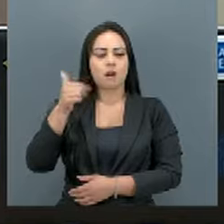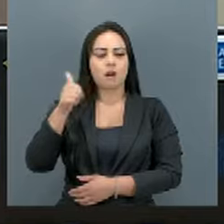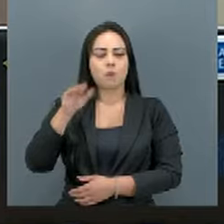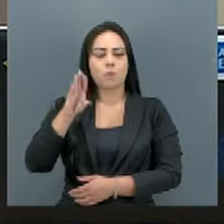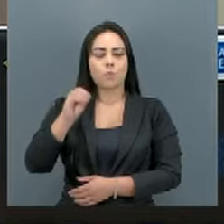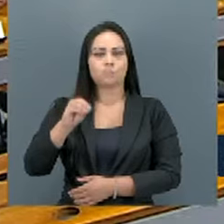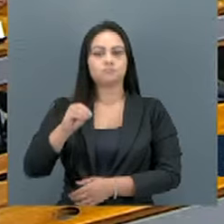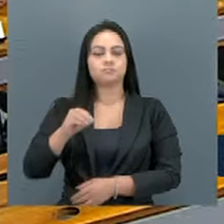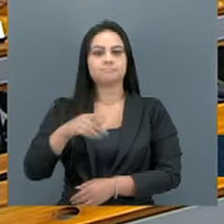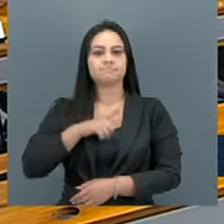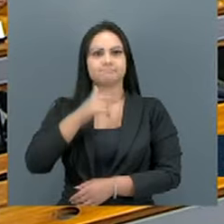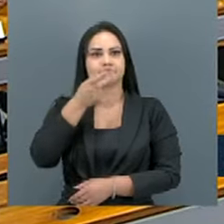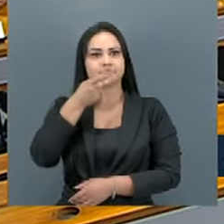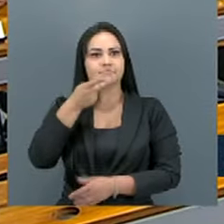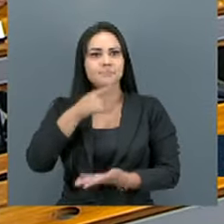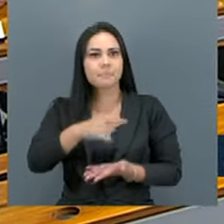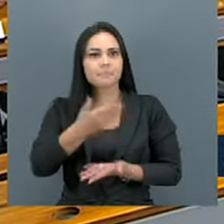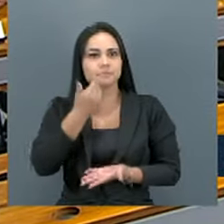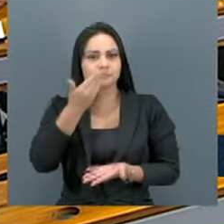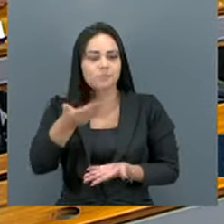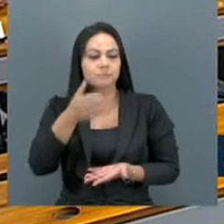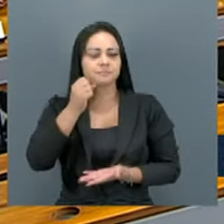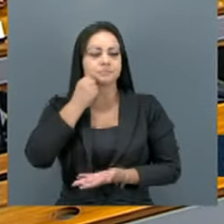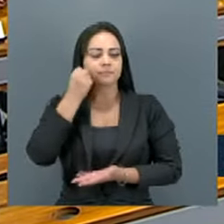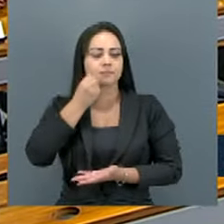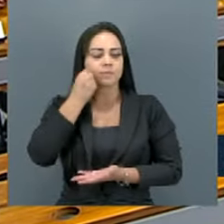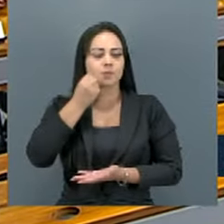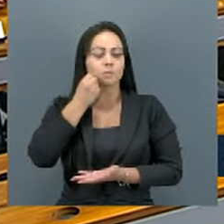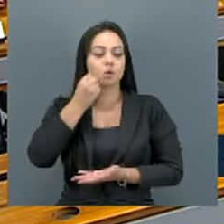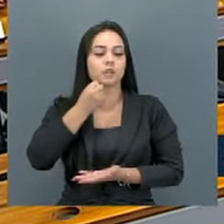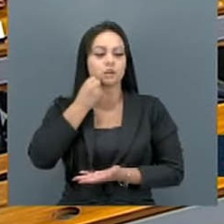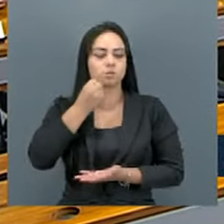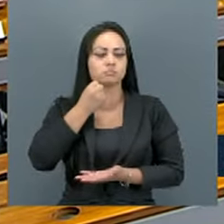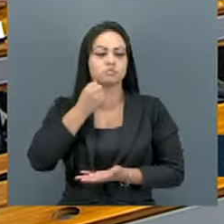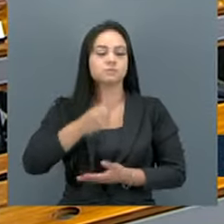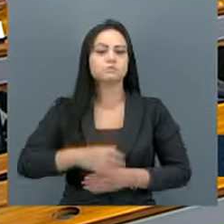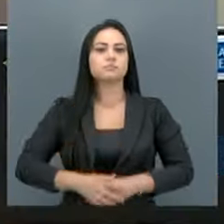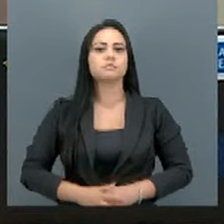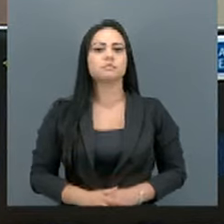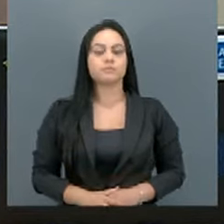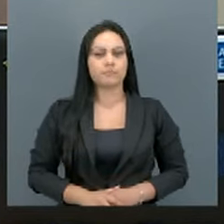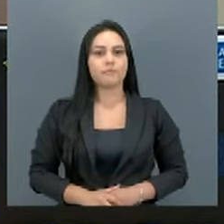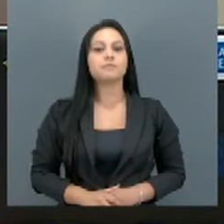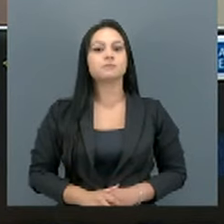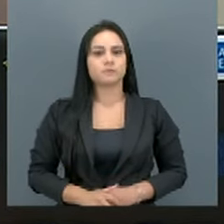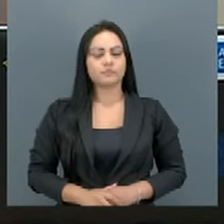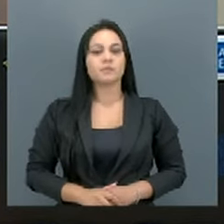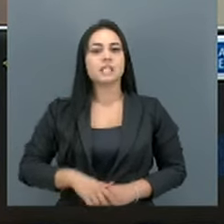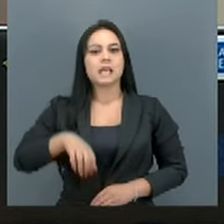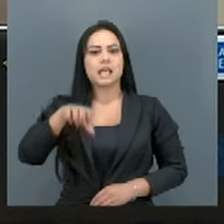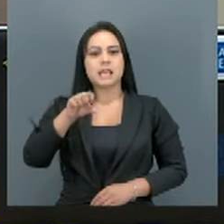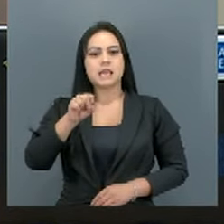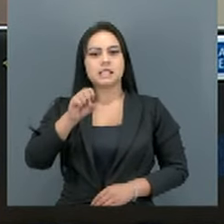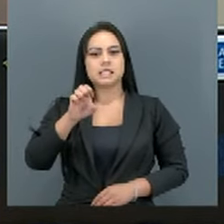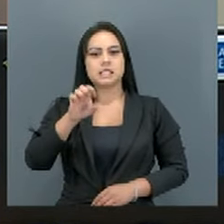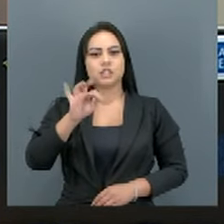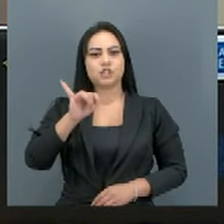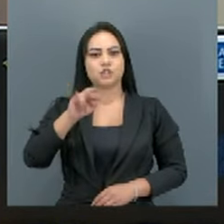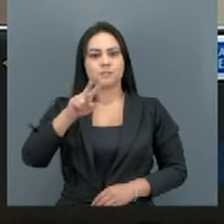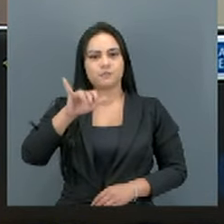Informando dessa nossa diligência, senadores Márcio Bittar, Estívio Valentim